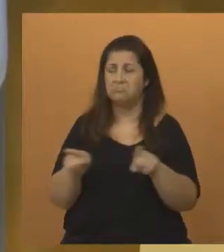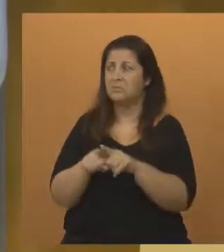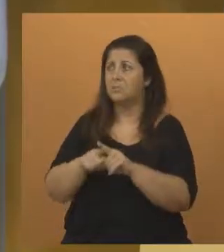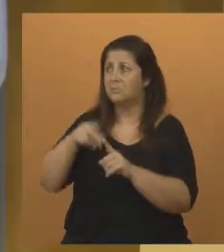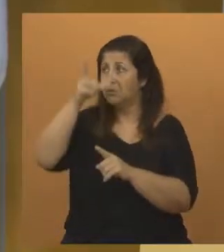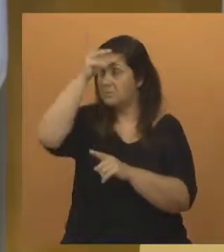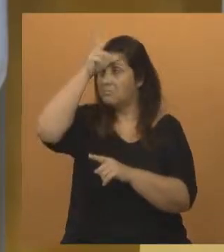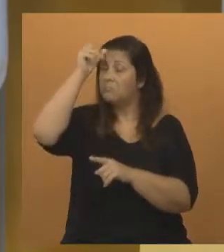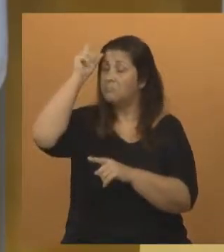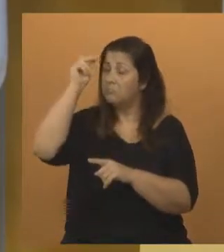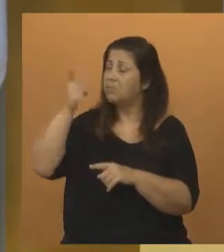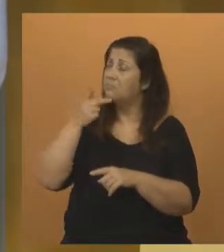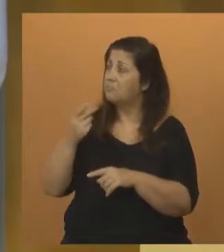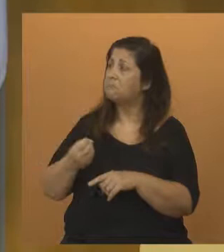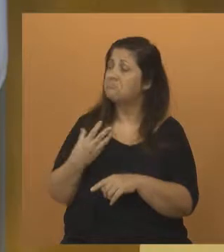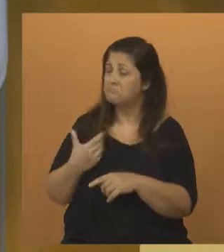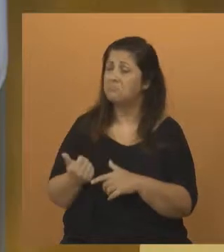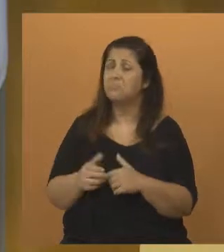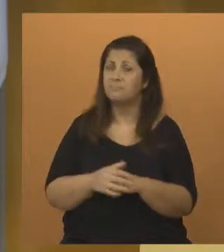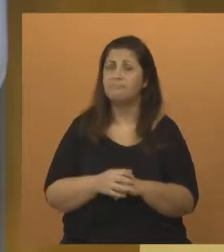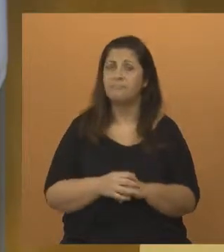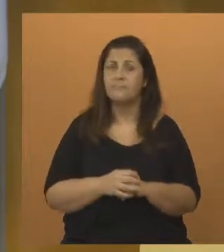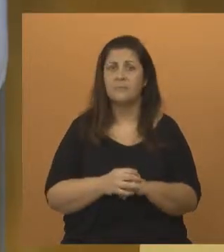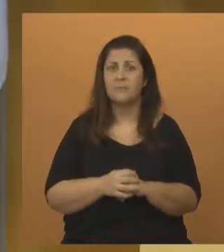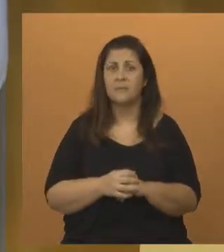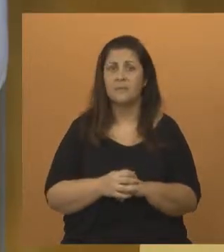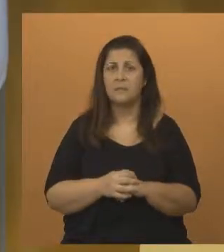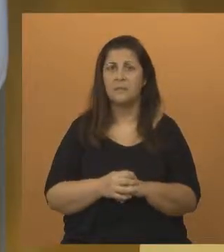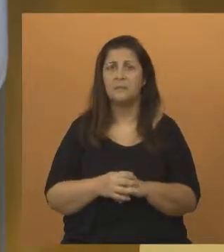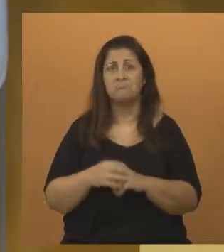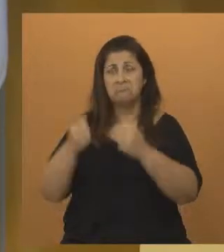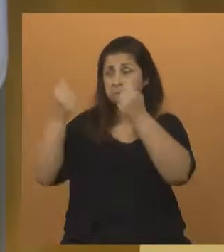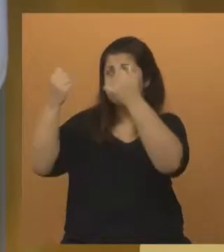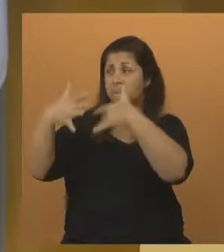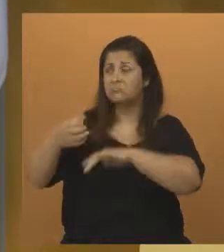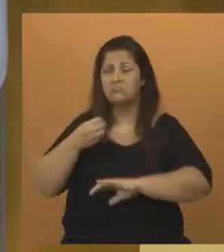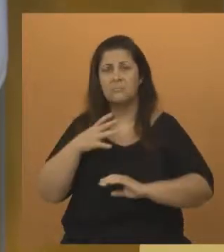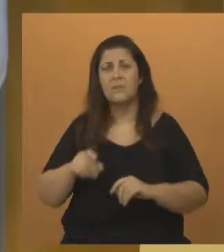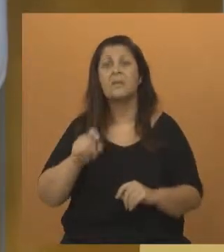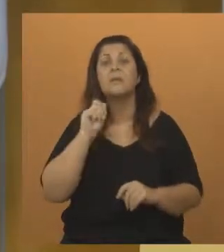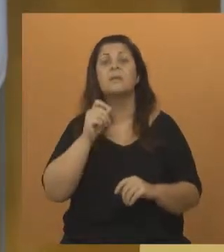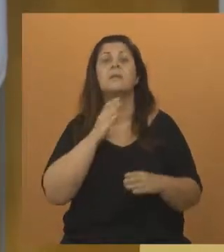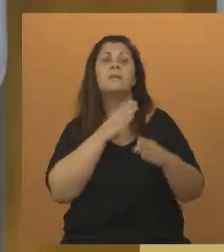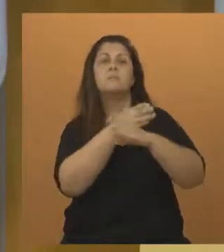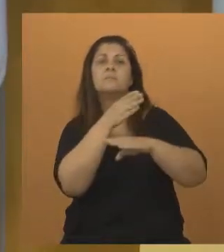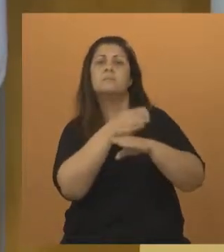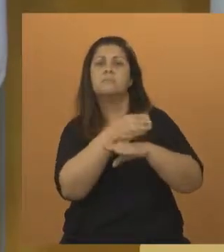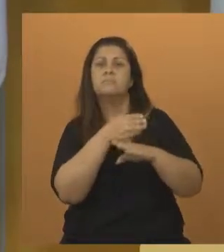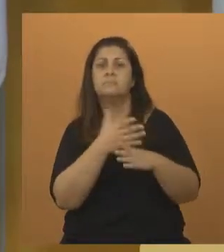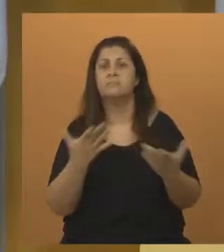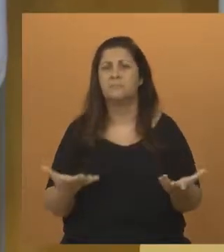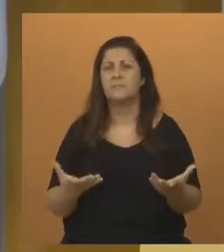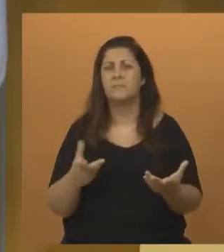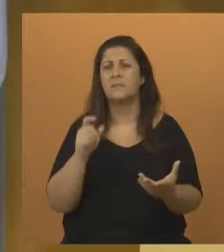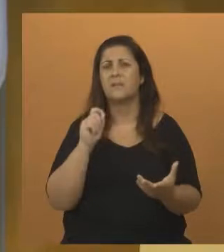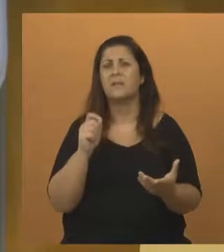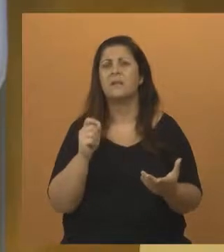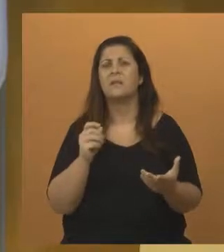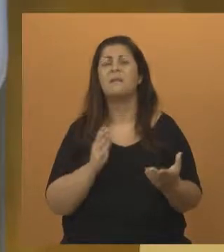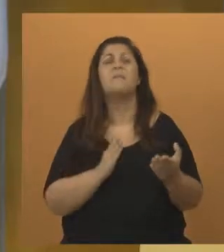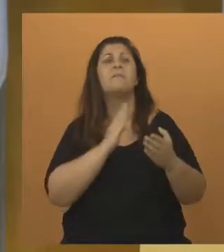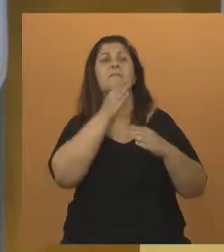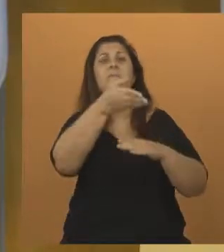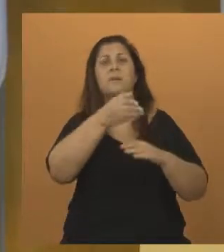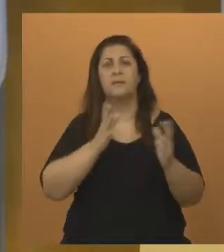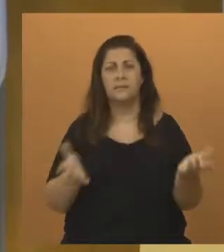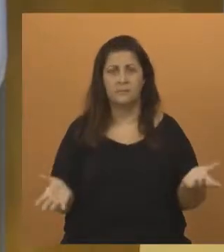também enaltecer o nome do prefeito Isaías, ele colocou muito bem, quem frequenta, quem são os partícipes desses